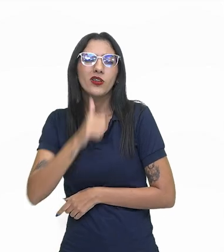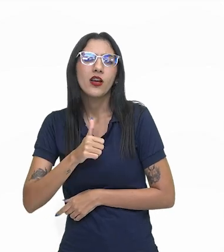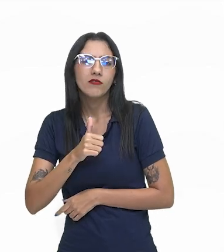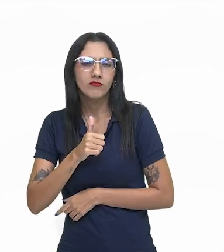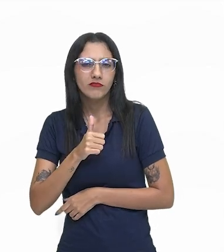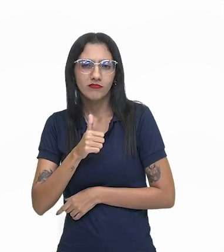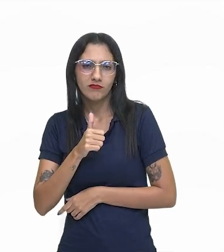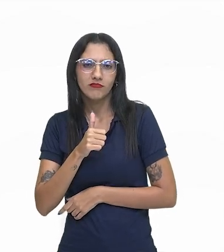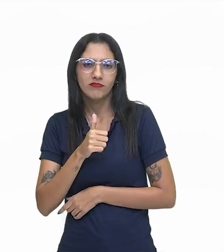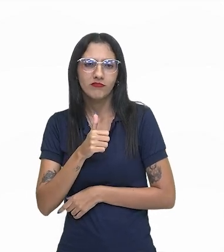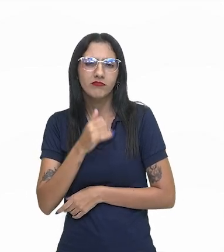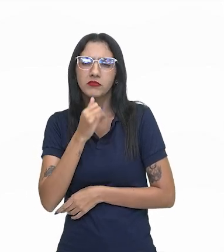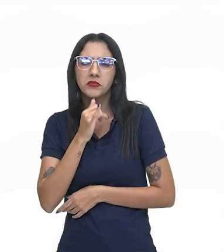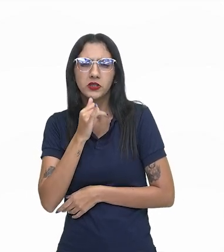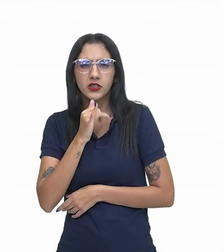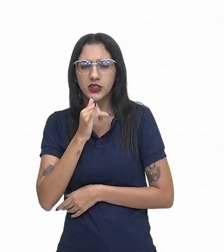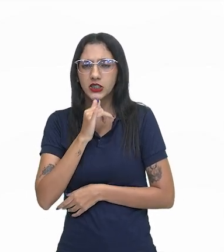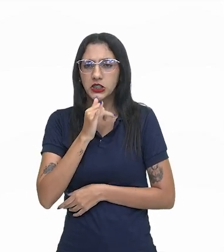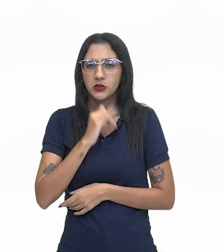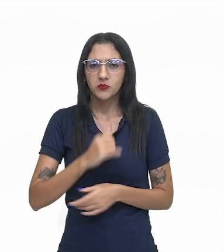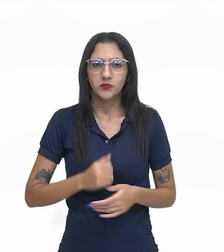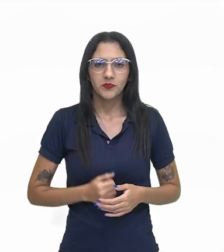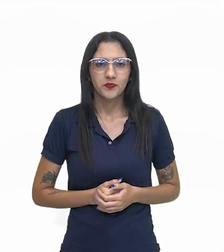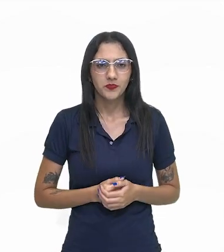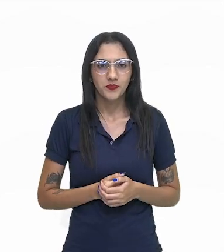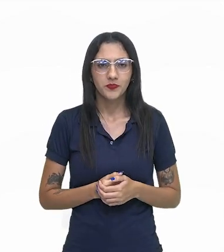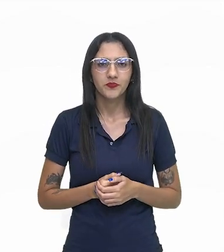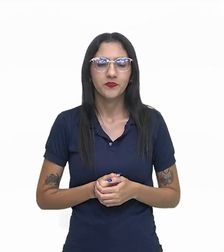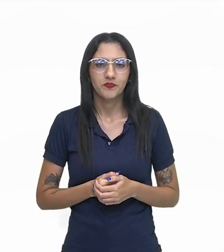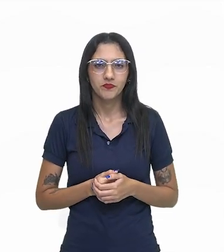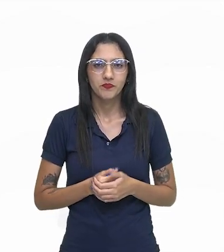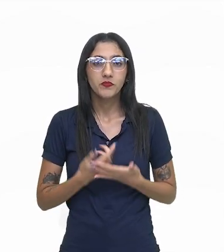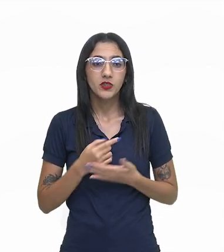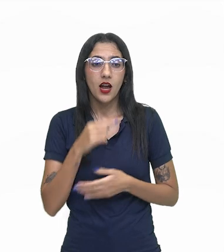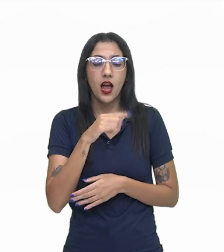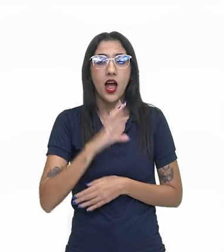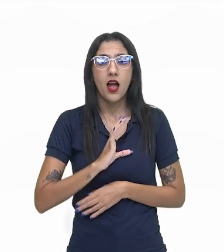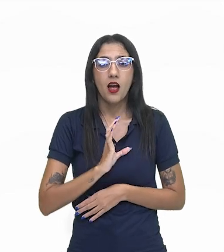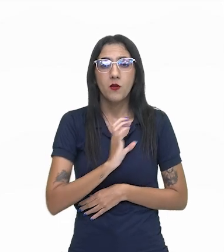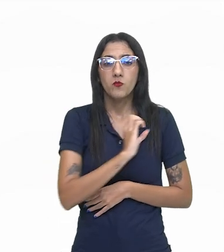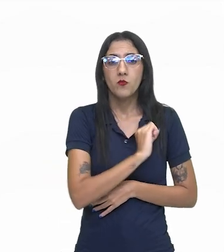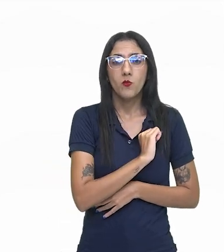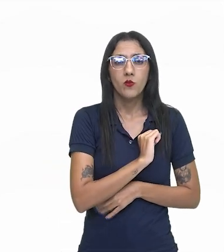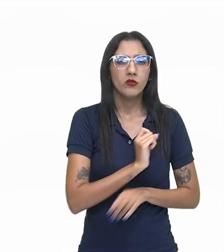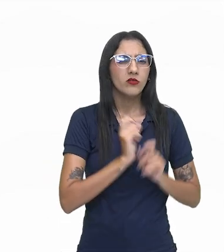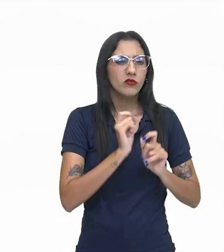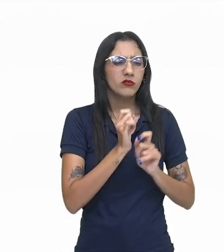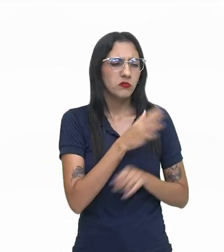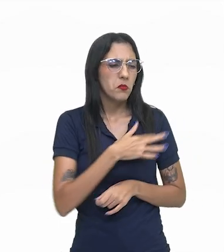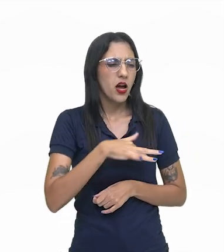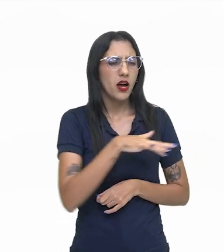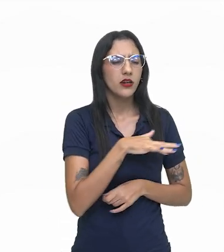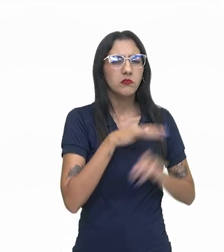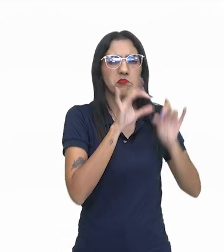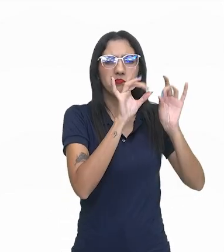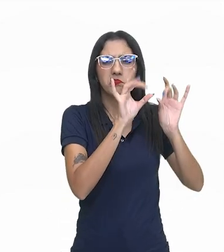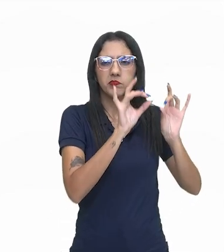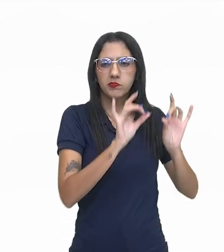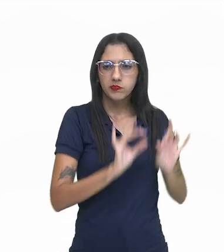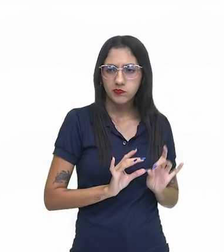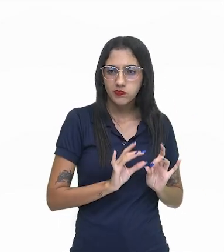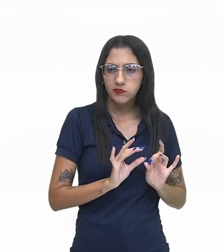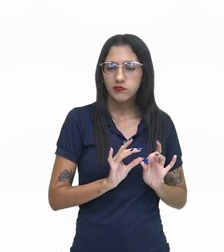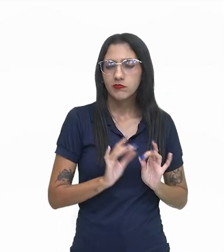feminino. O ambiente da cantiga de amor é um ambiente palaciano, né? E já